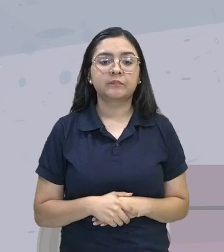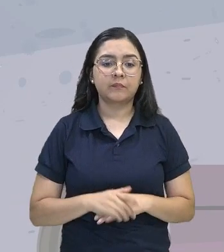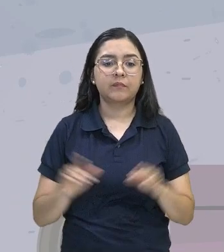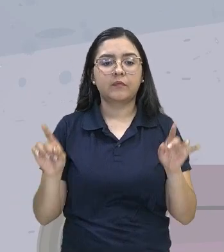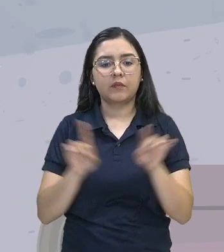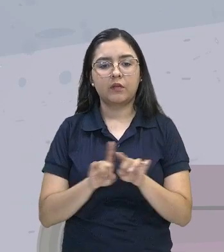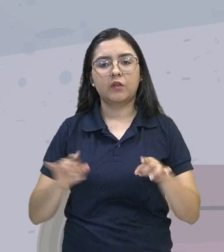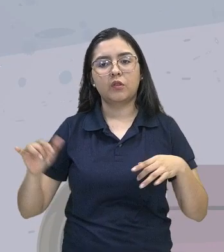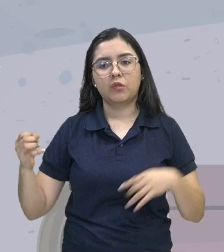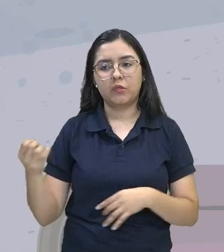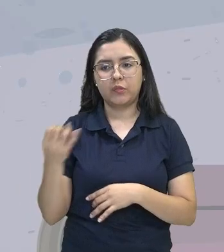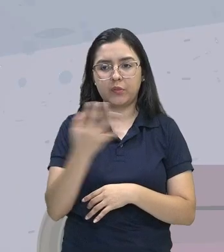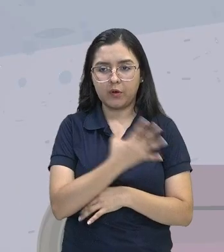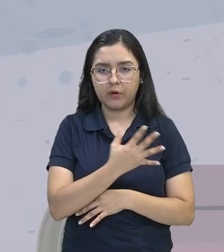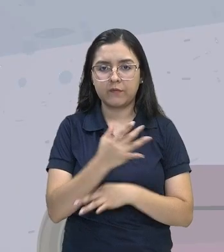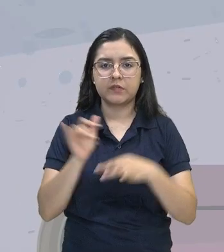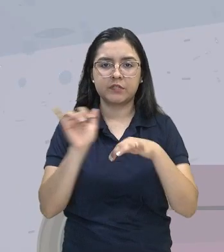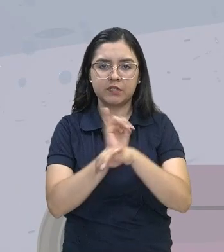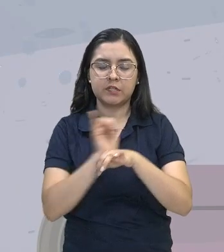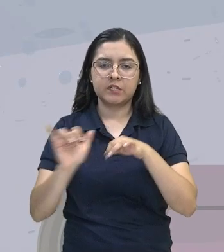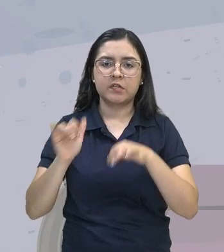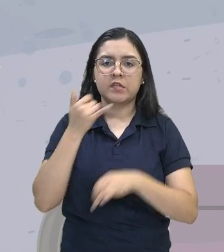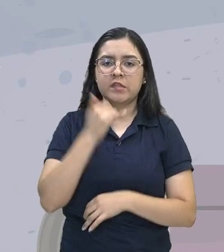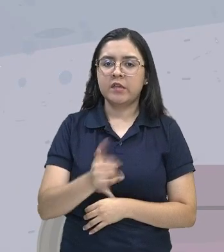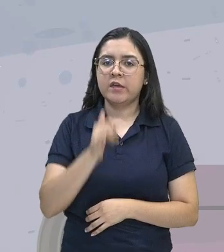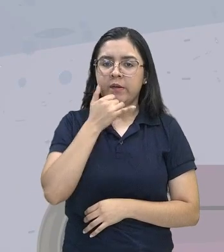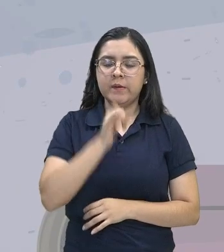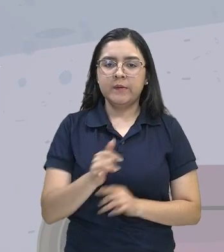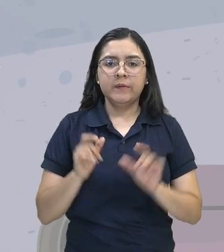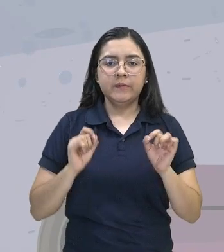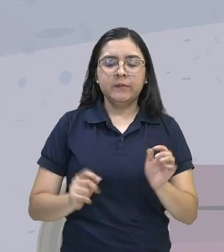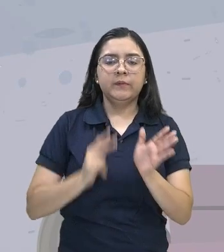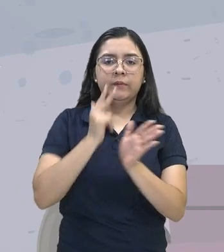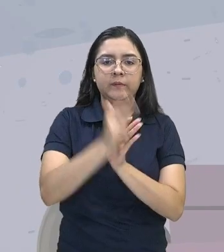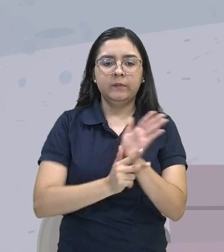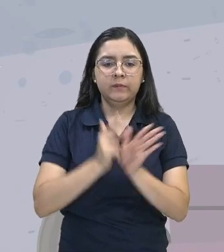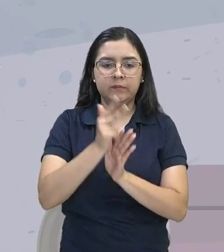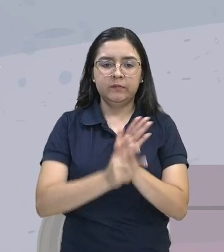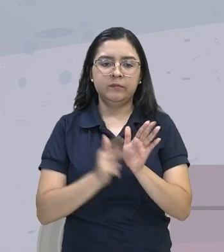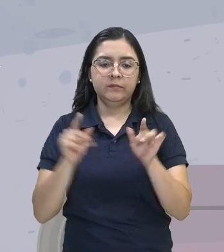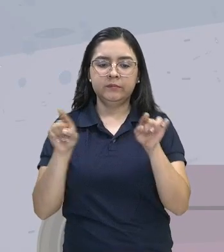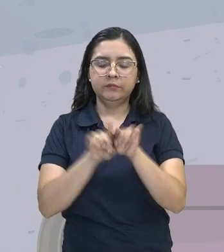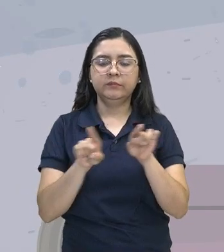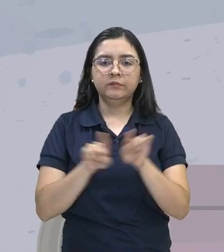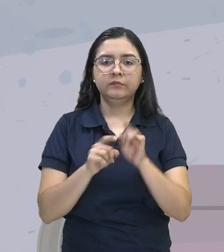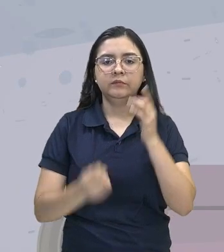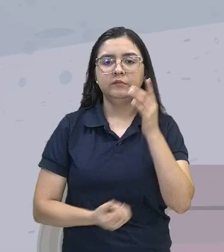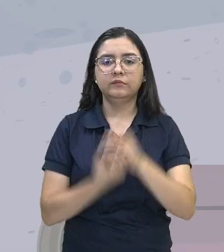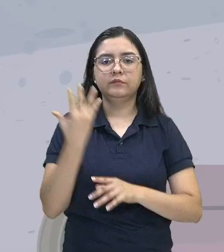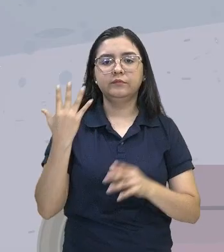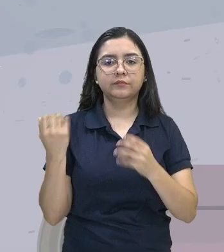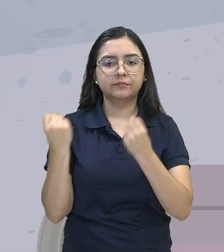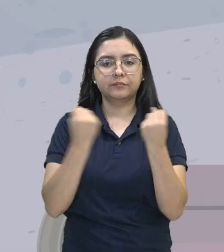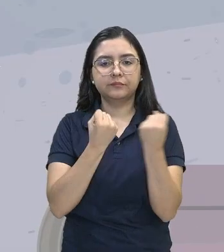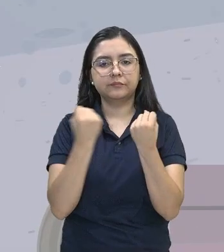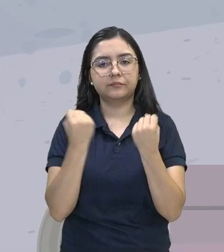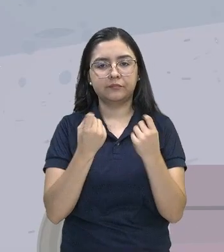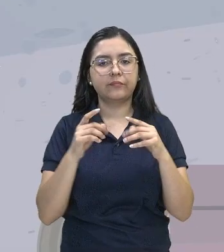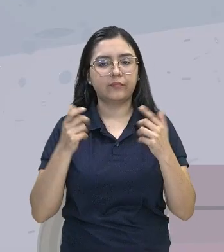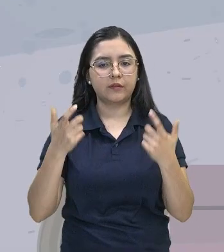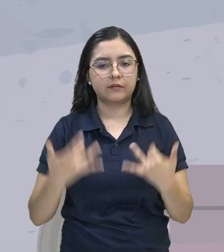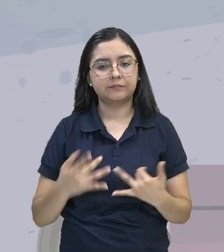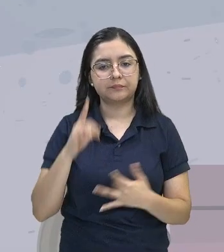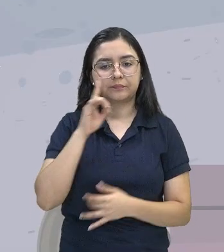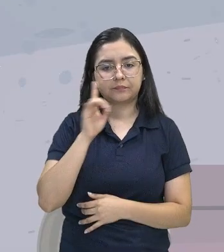novas formas de energia para a locomoção dos trens e também o surgimento do automóvel, como eu falei para vocês. Então,